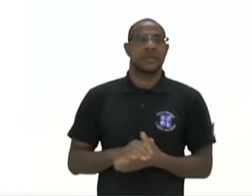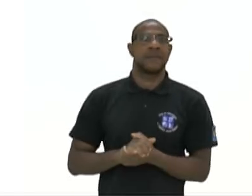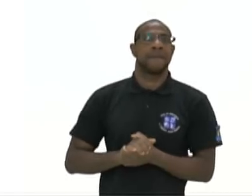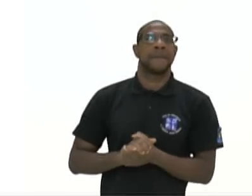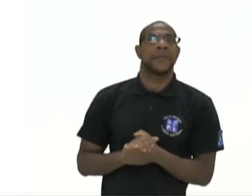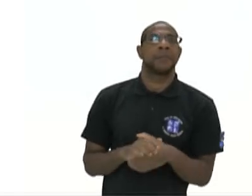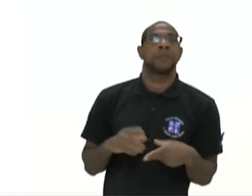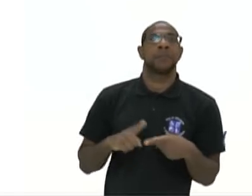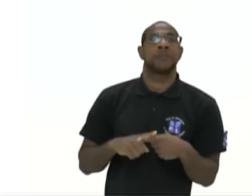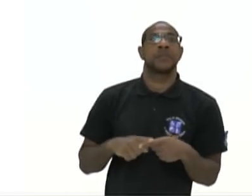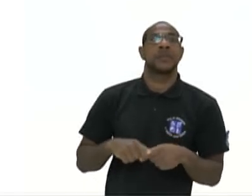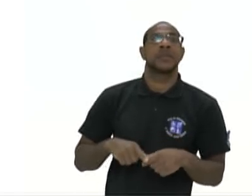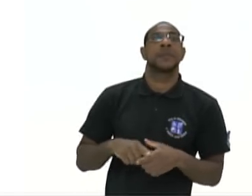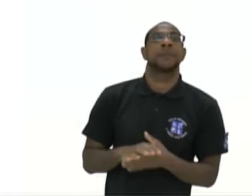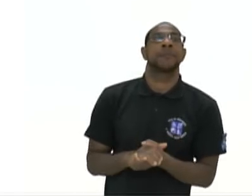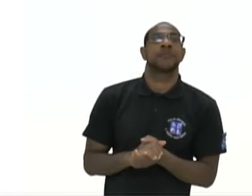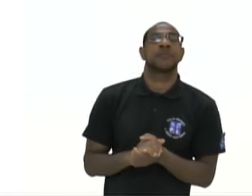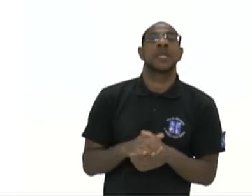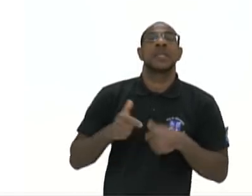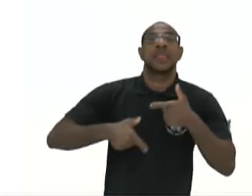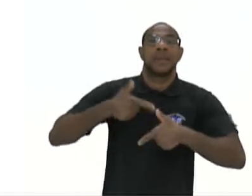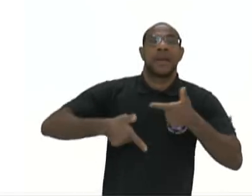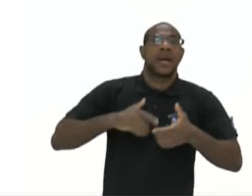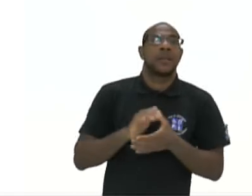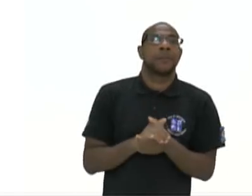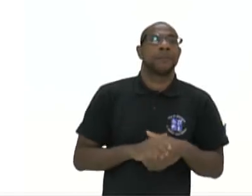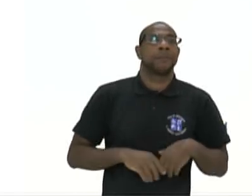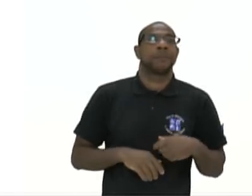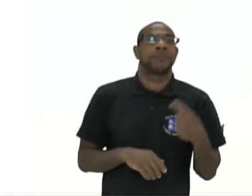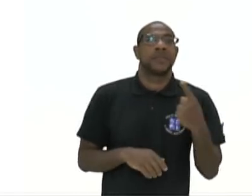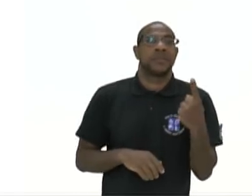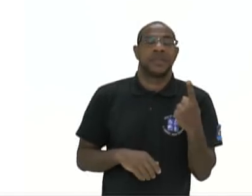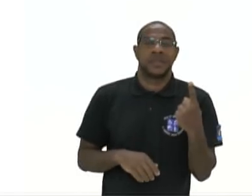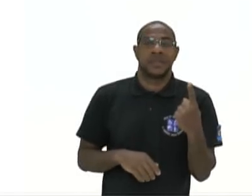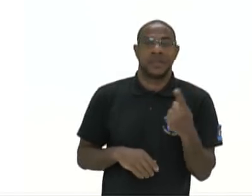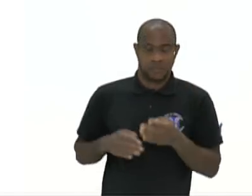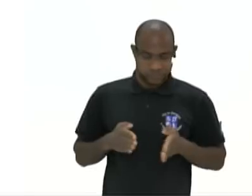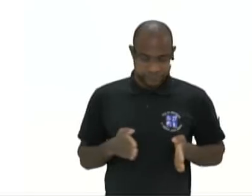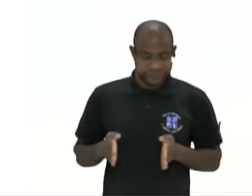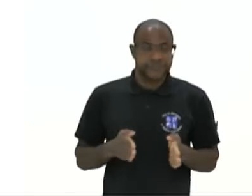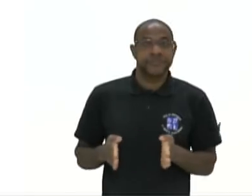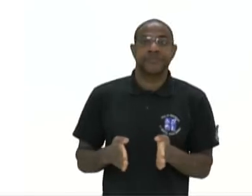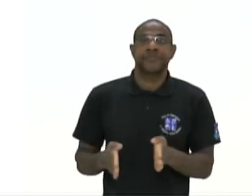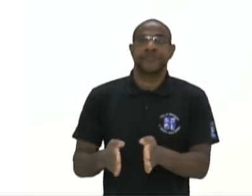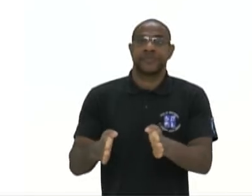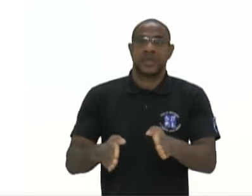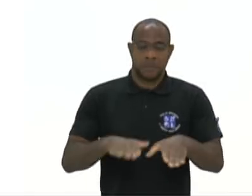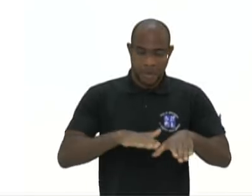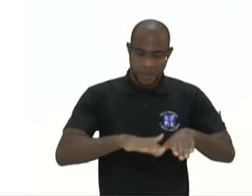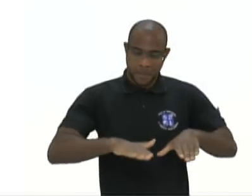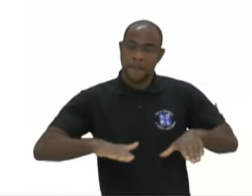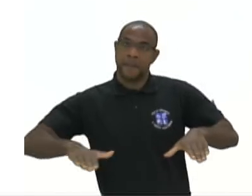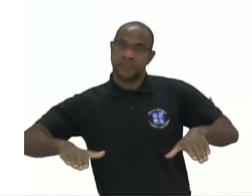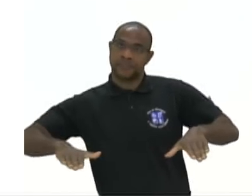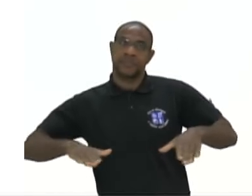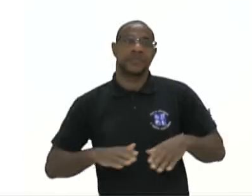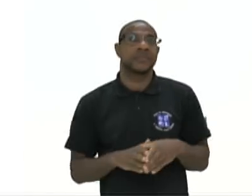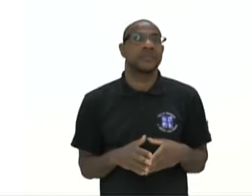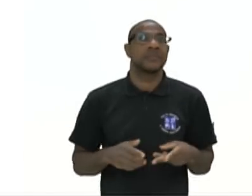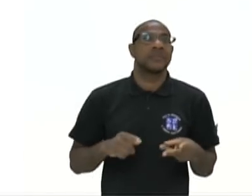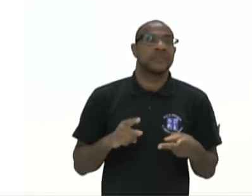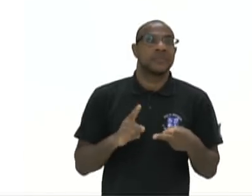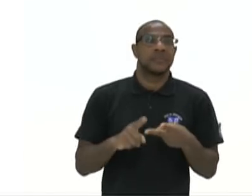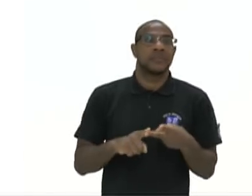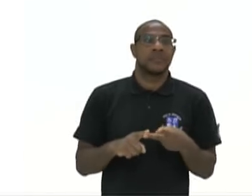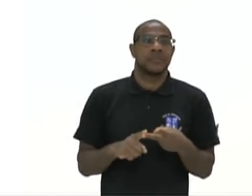Obras. Primeiro, recapeamento da estrada do cercado. Segundo,